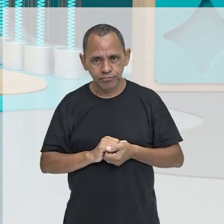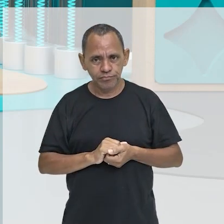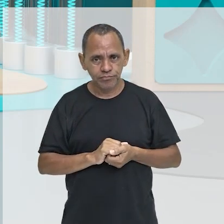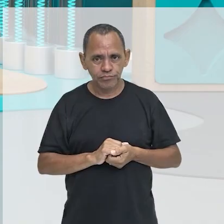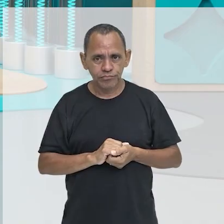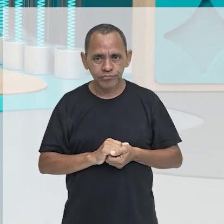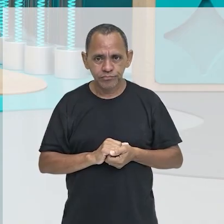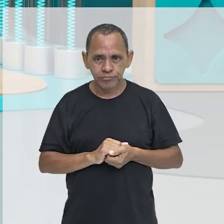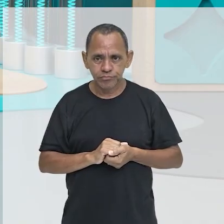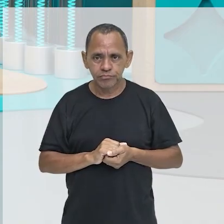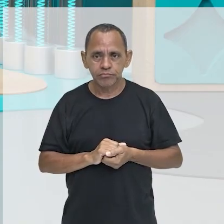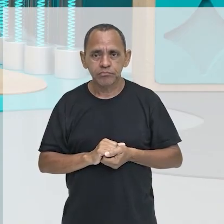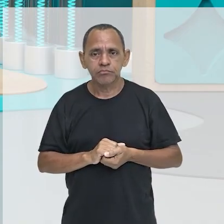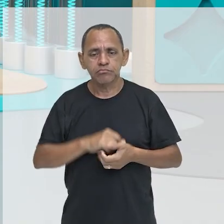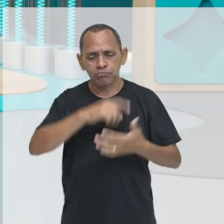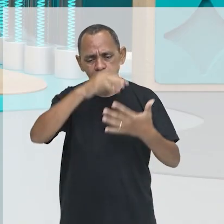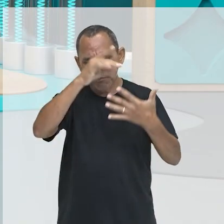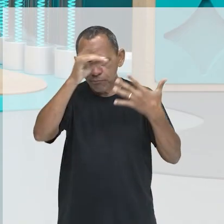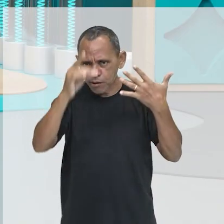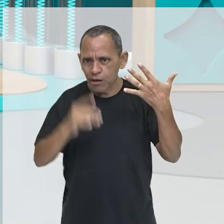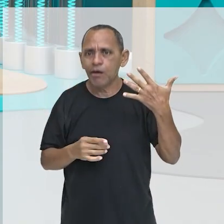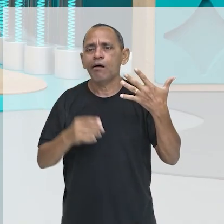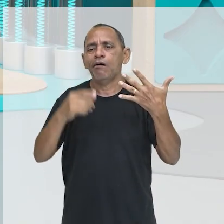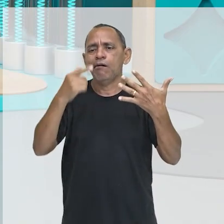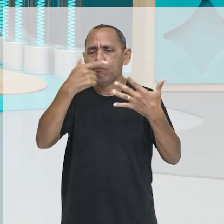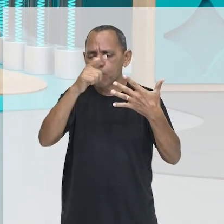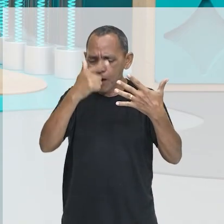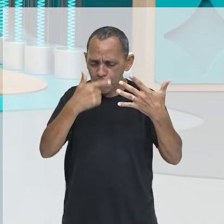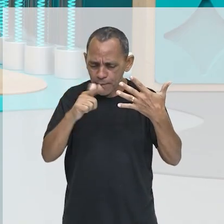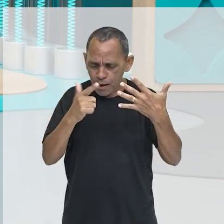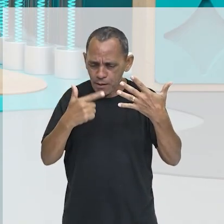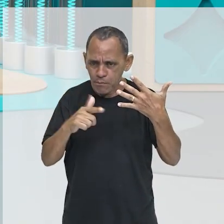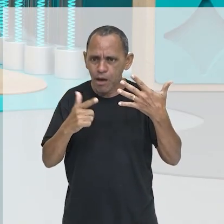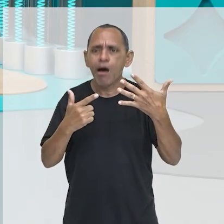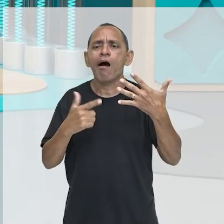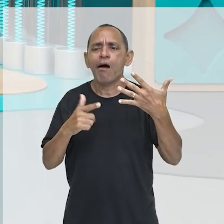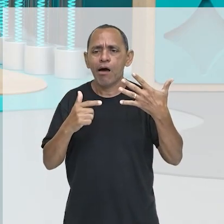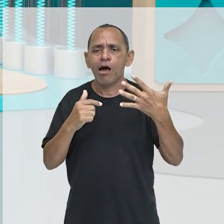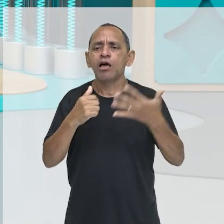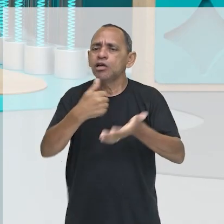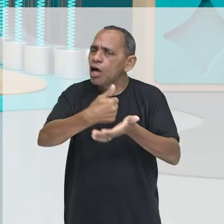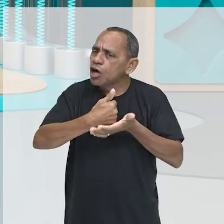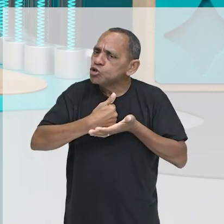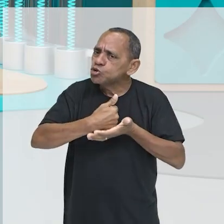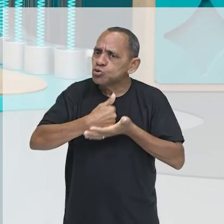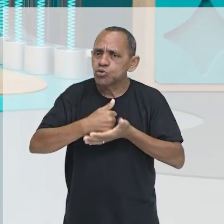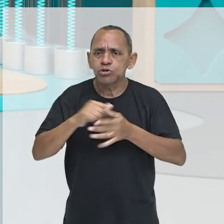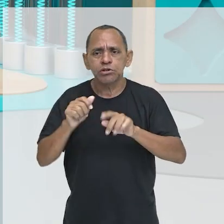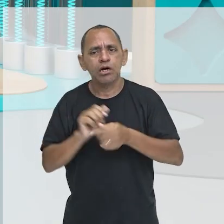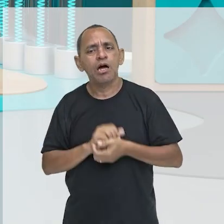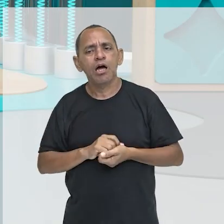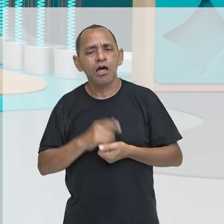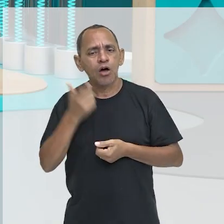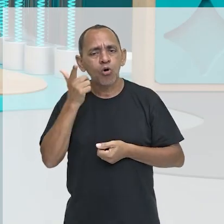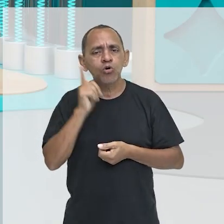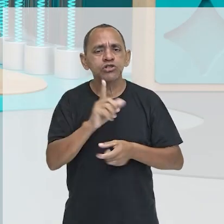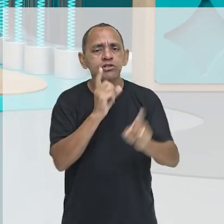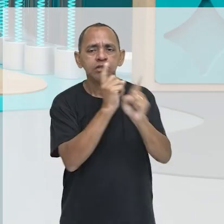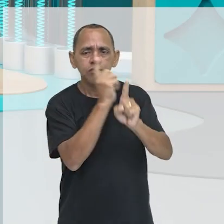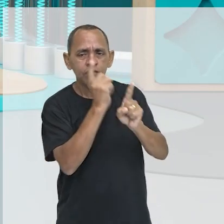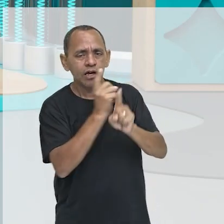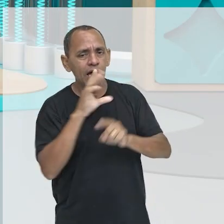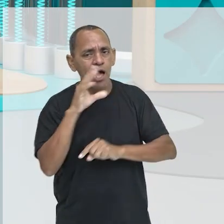elementos aqui, que estão comumente presentes nos textos, nos ajudam a alcançar o significado de uma forma mais